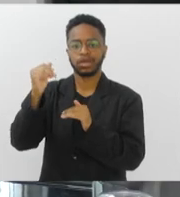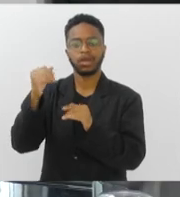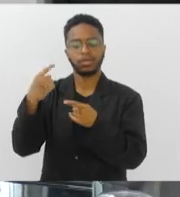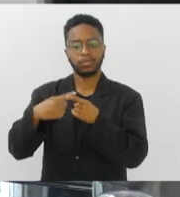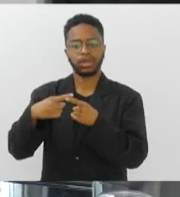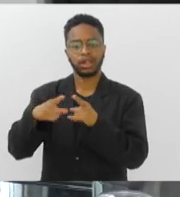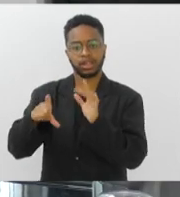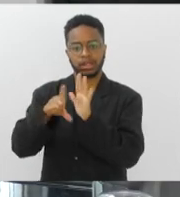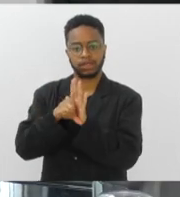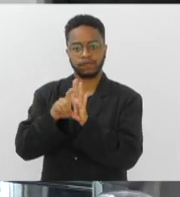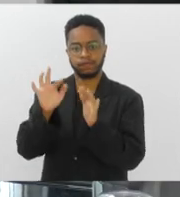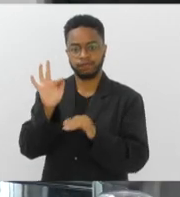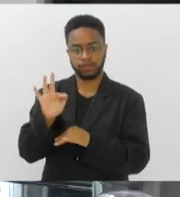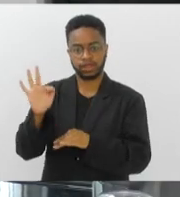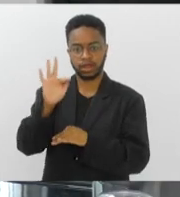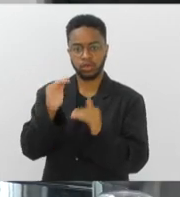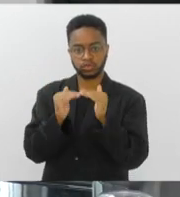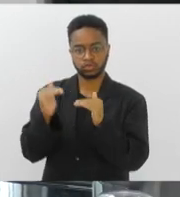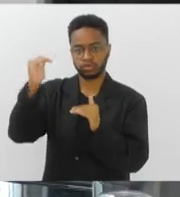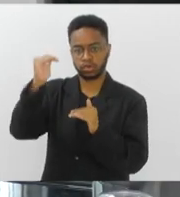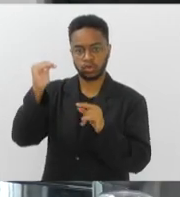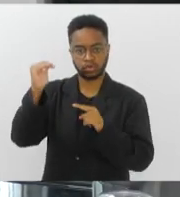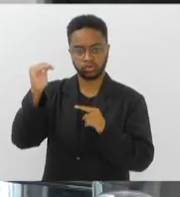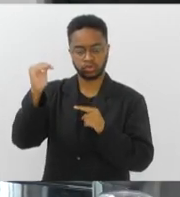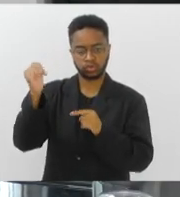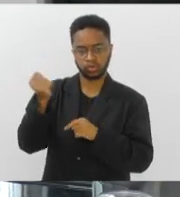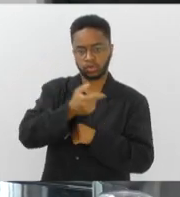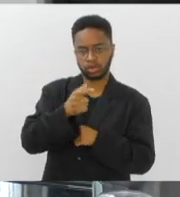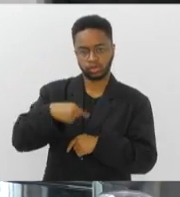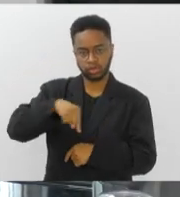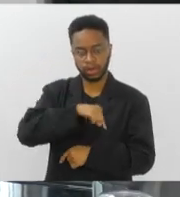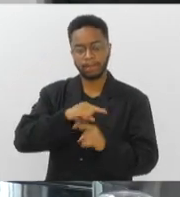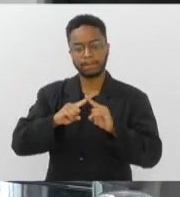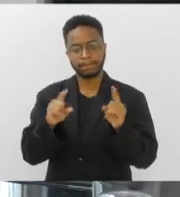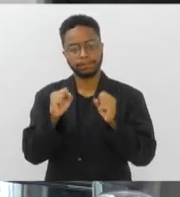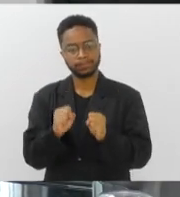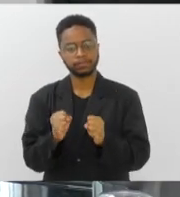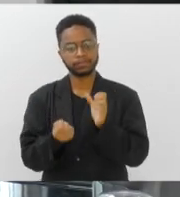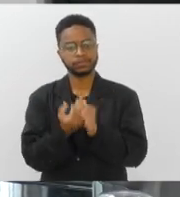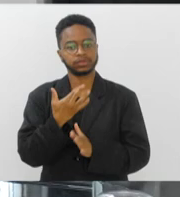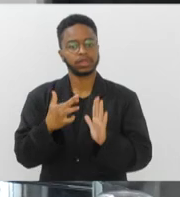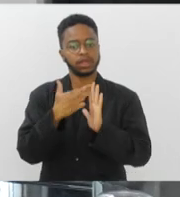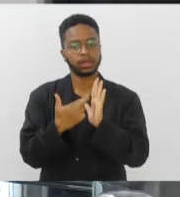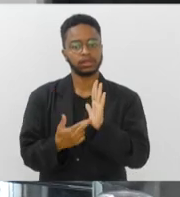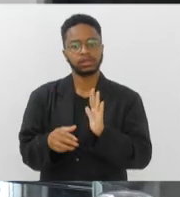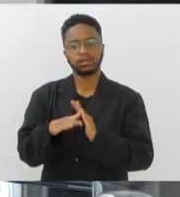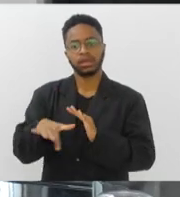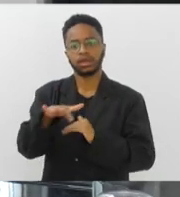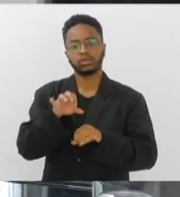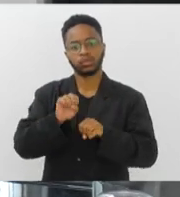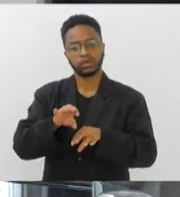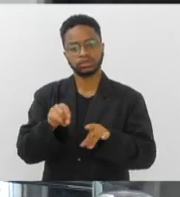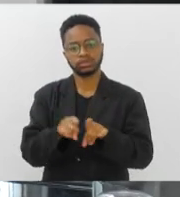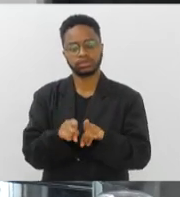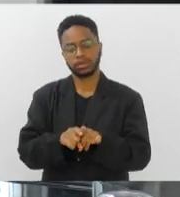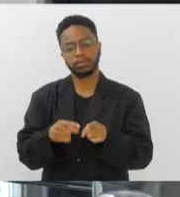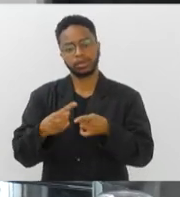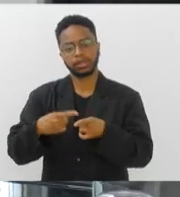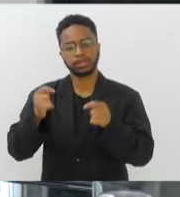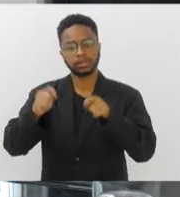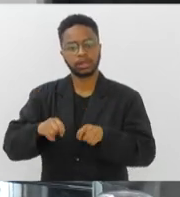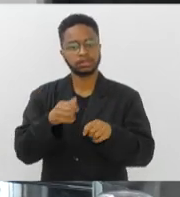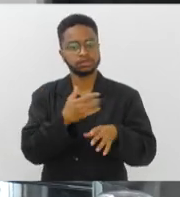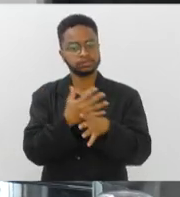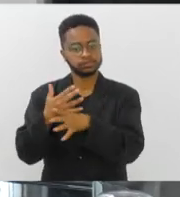superior à nossa, mas a gente pode começar a criar algum regramento também para o âmbito da educação, para que os municípios passem a